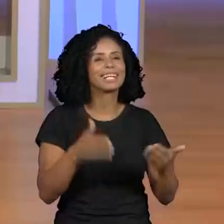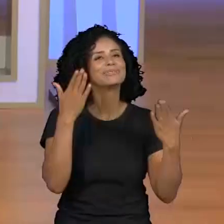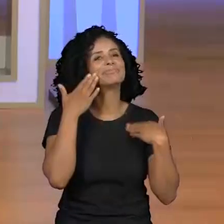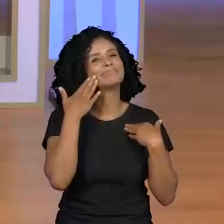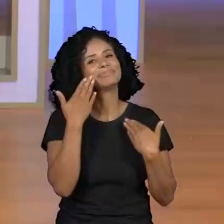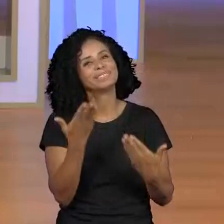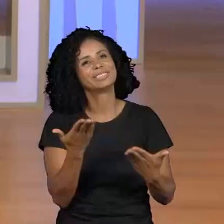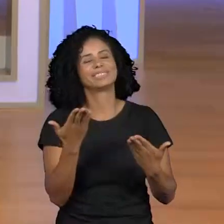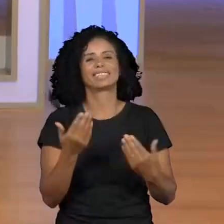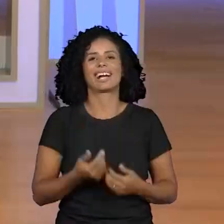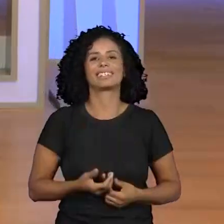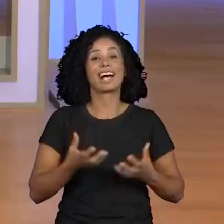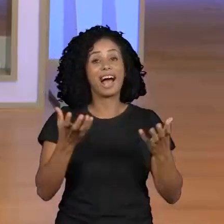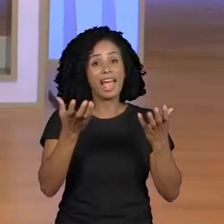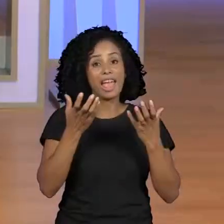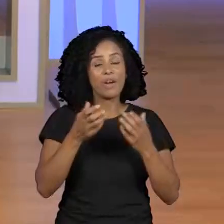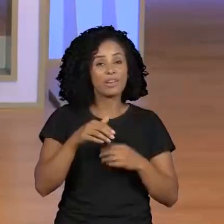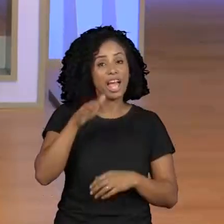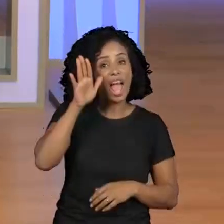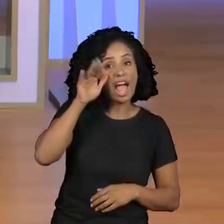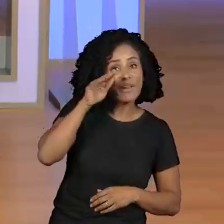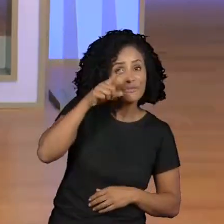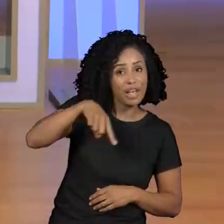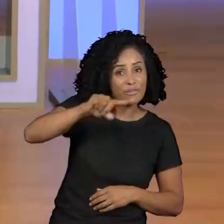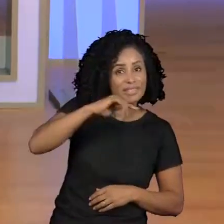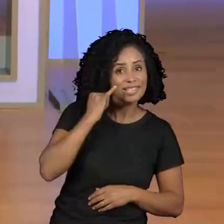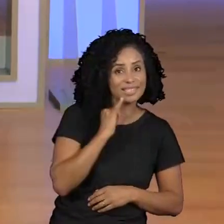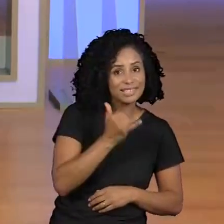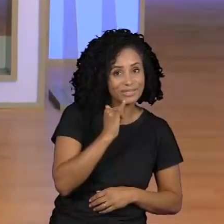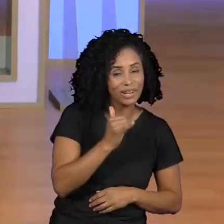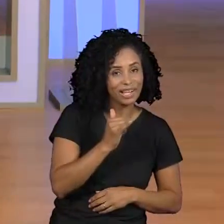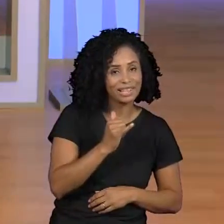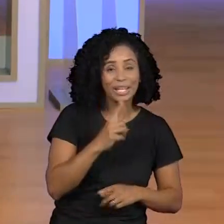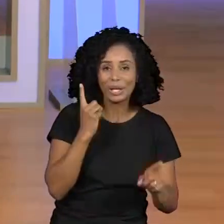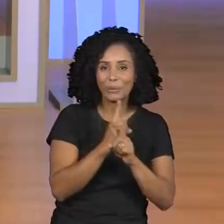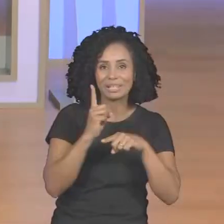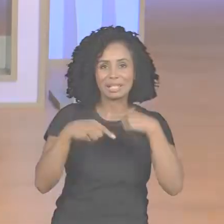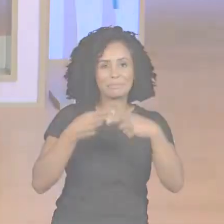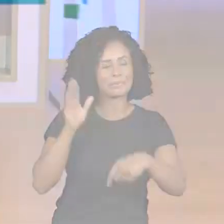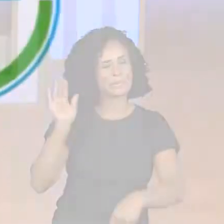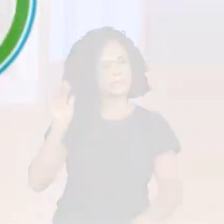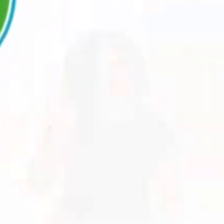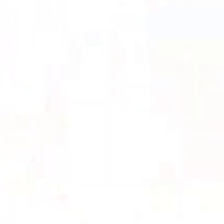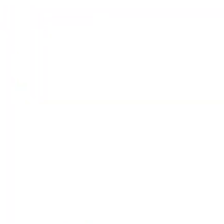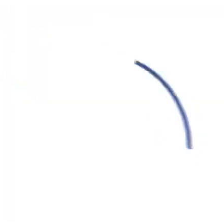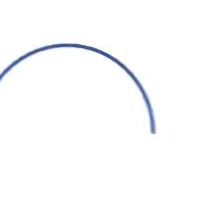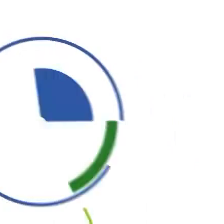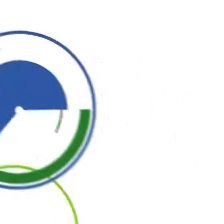obrigada. Quero ver esse compartilhamento de histórias, hein? Até a próxima. Tchau, tchau.